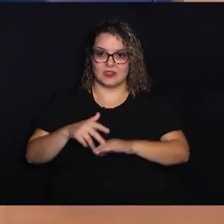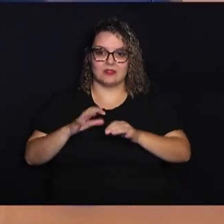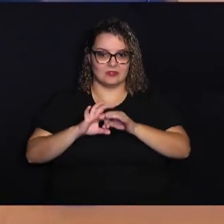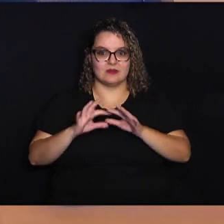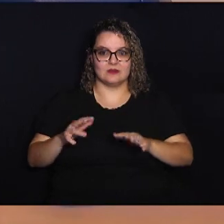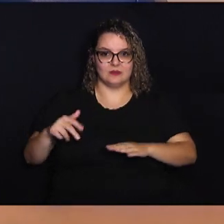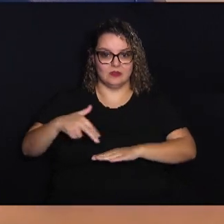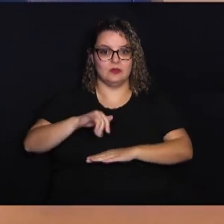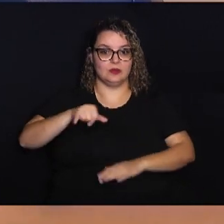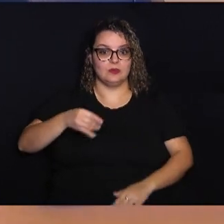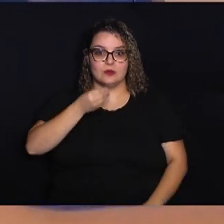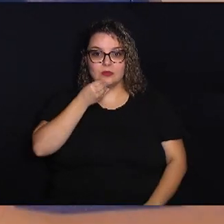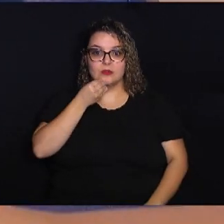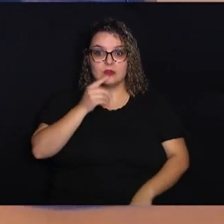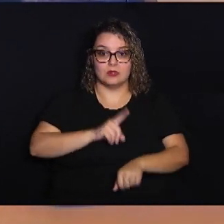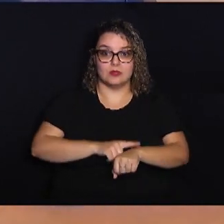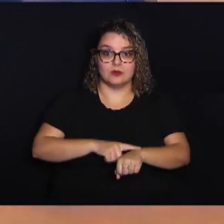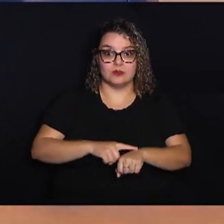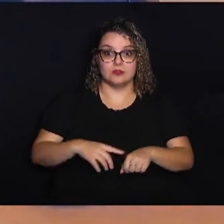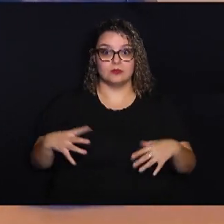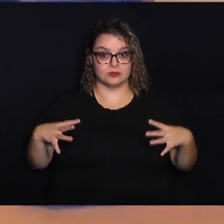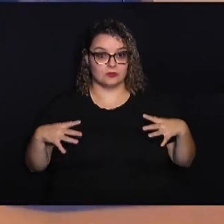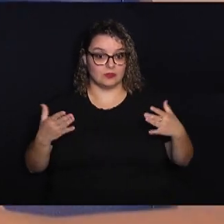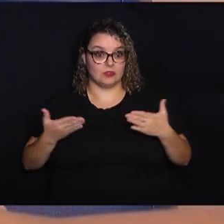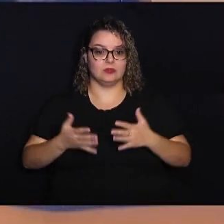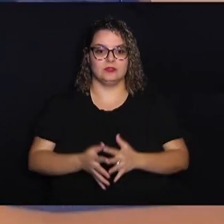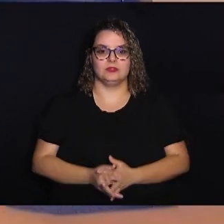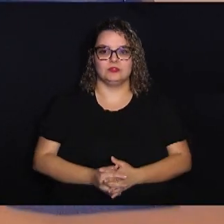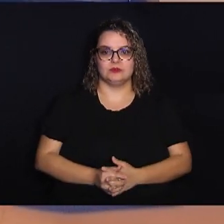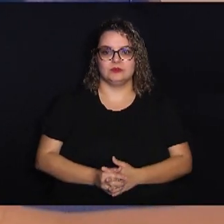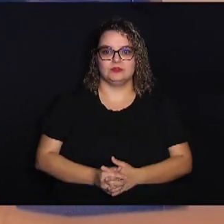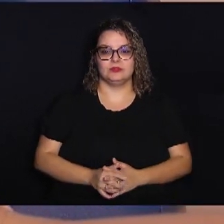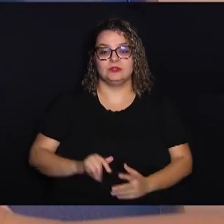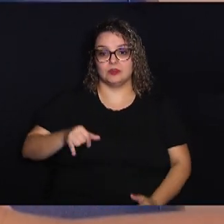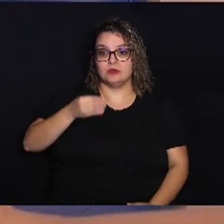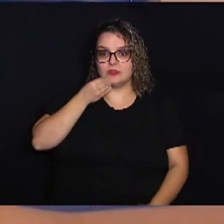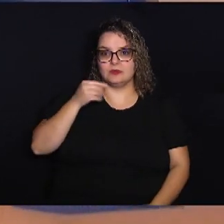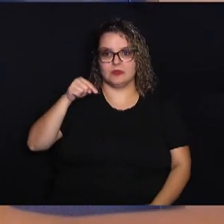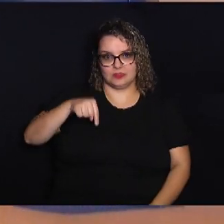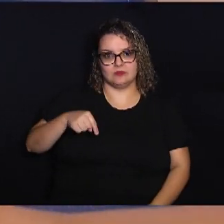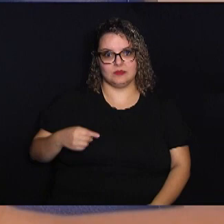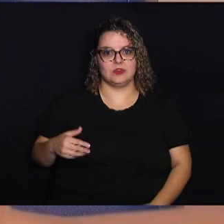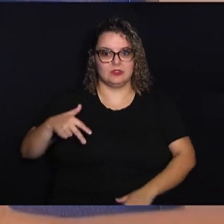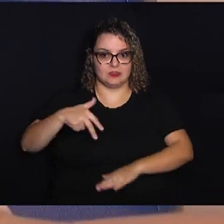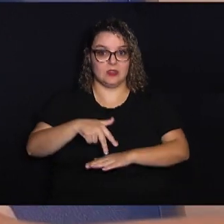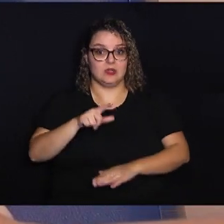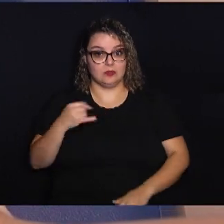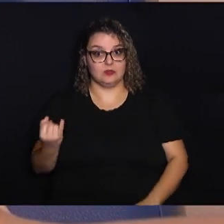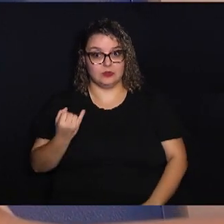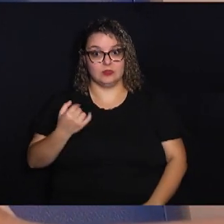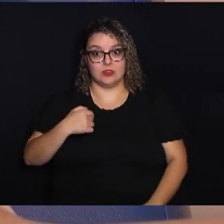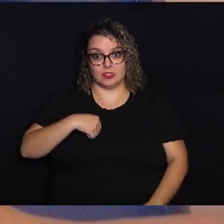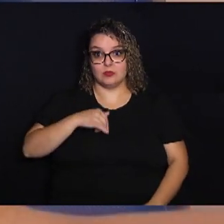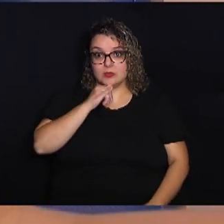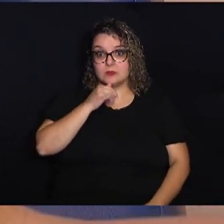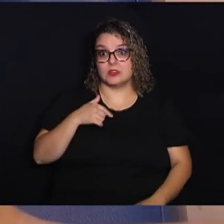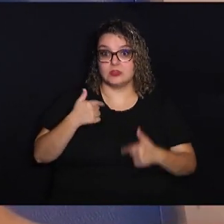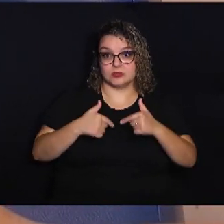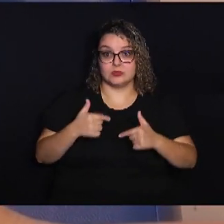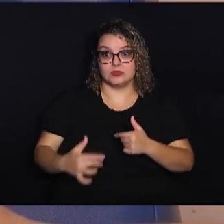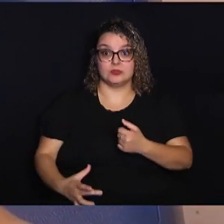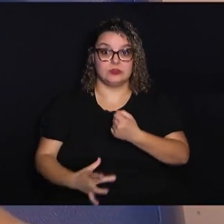aqui, aproveitei com tempo, estava de folga hoje, né? Então aproveitei para passar aqui, mas é muito importante, né? Eu, por exemplo, trabalho muito com segurança